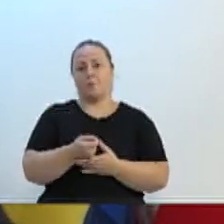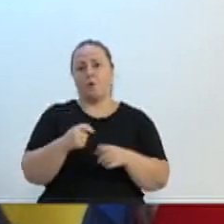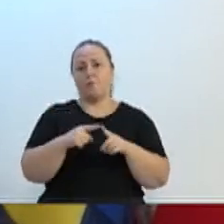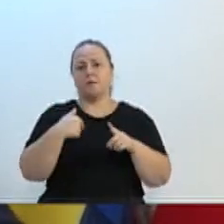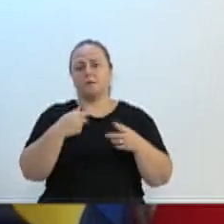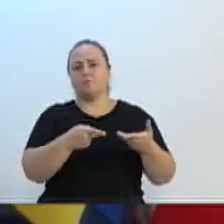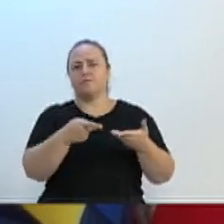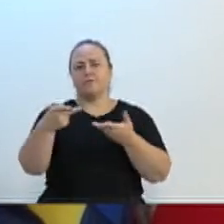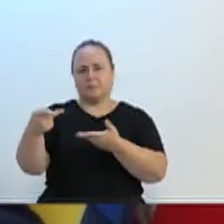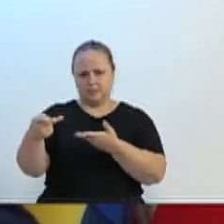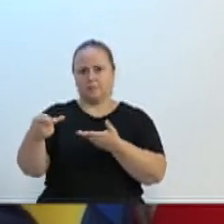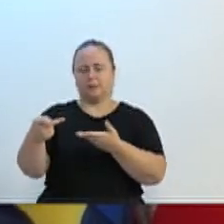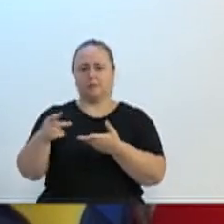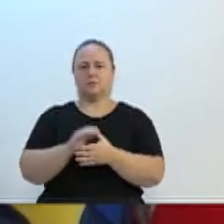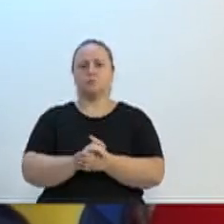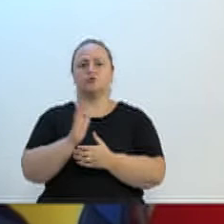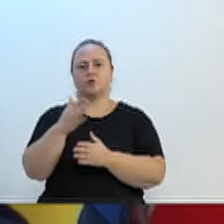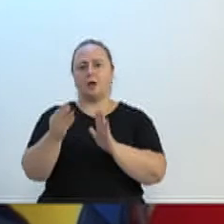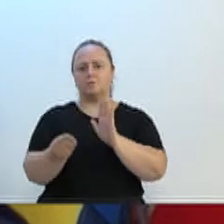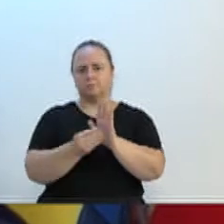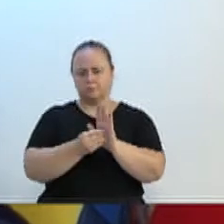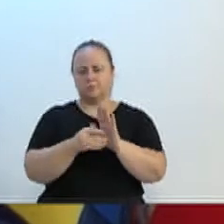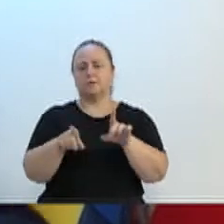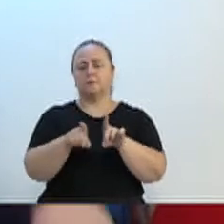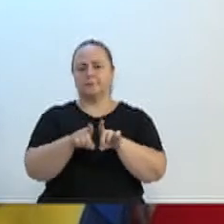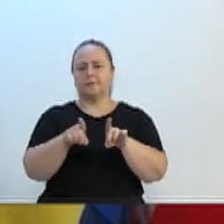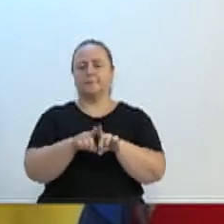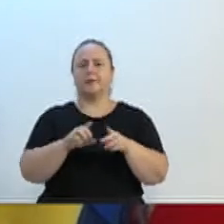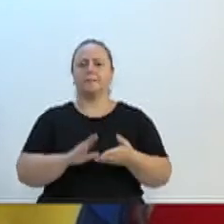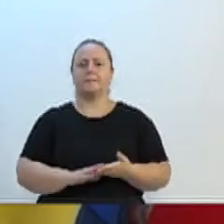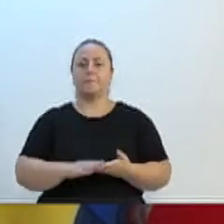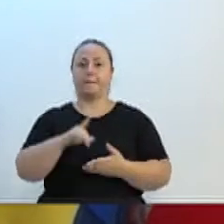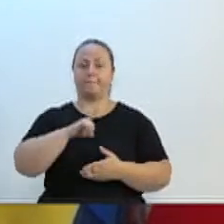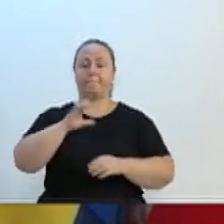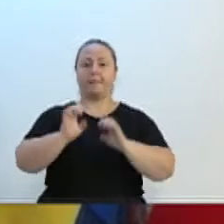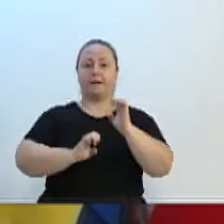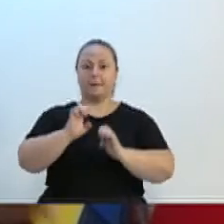pouco agora, e já vou fazer uma indicação, líder de governo. O seguinte, uma empresa aqui